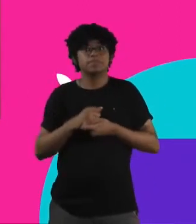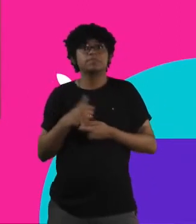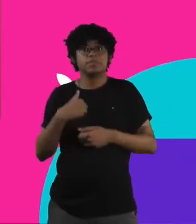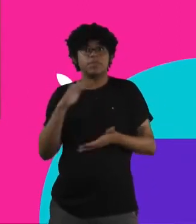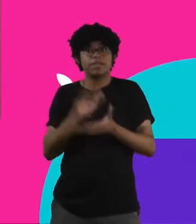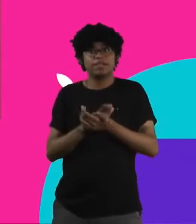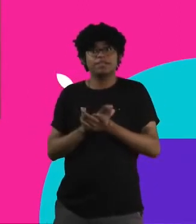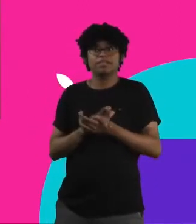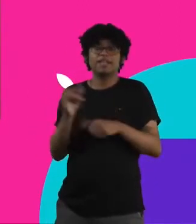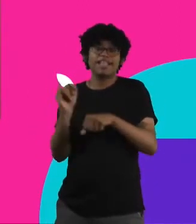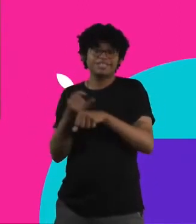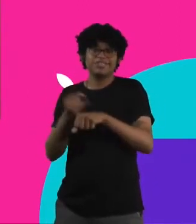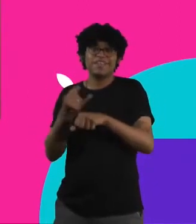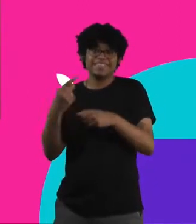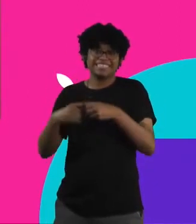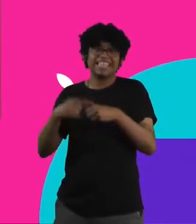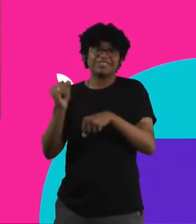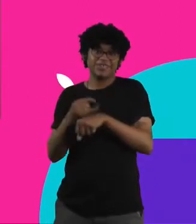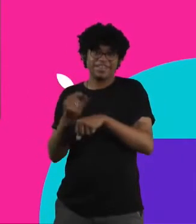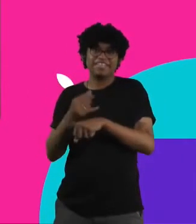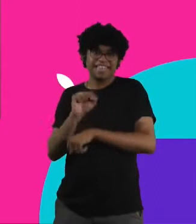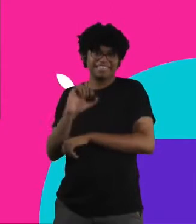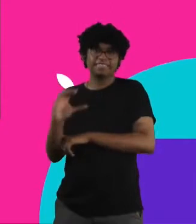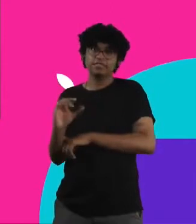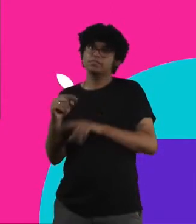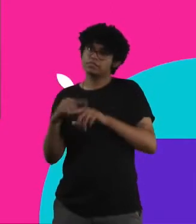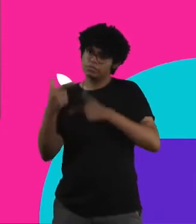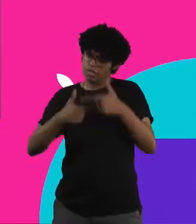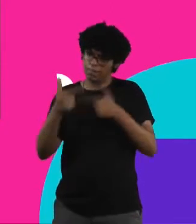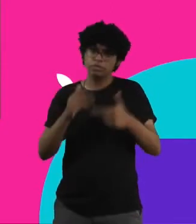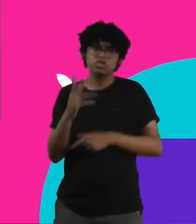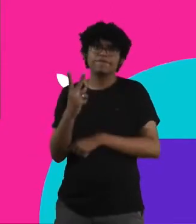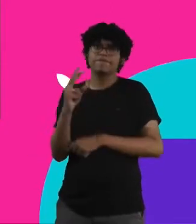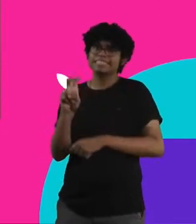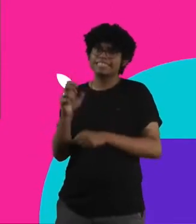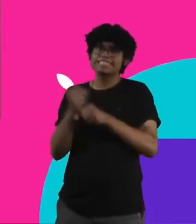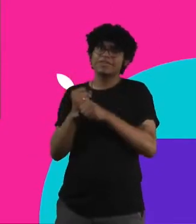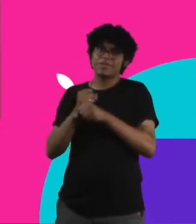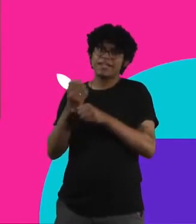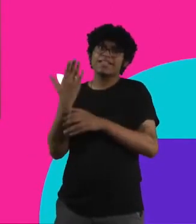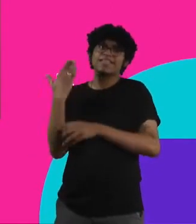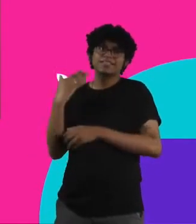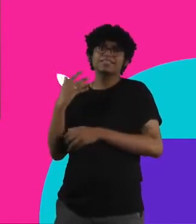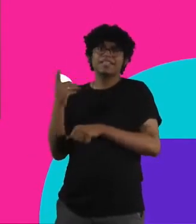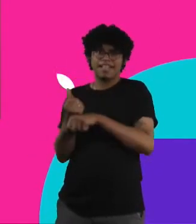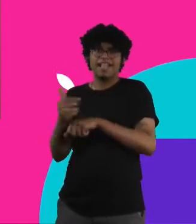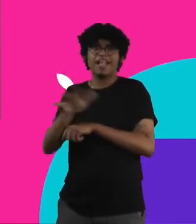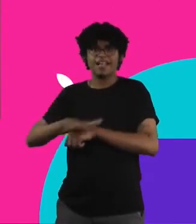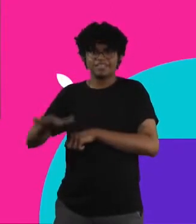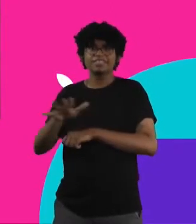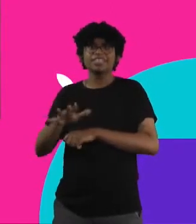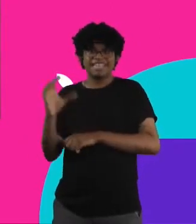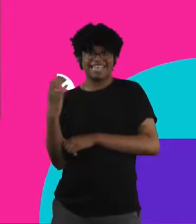na cidade de Joinville, em Santa Catarina. Trabalho há mais de 25 anos com produtos financeiros, créditos, seguros